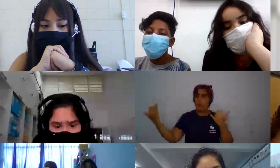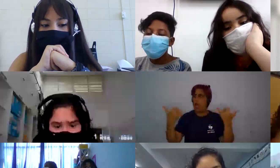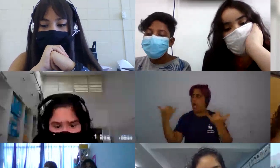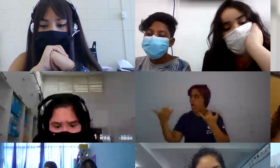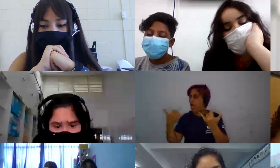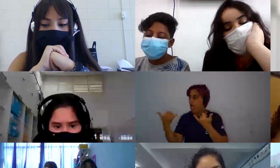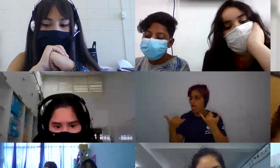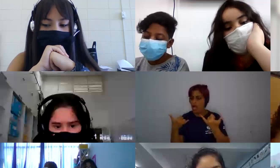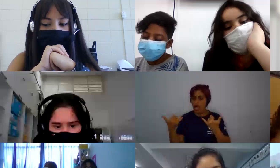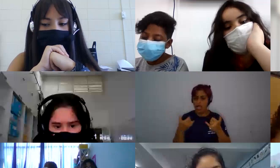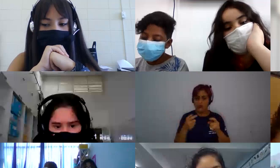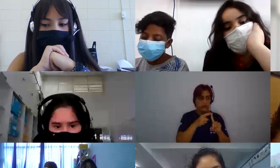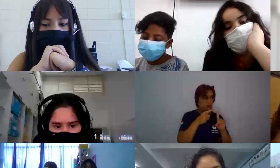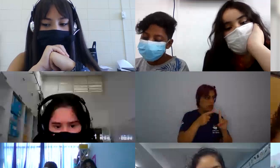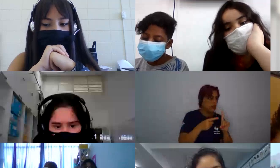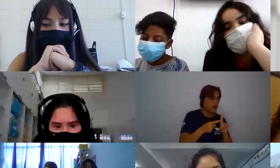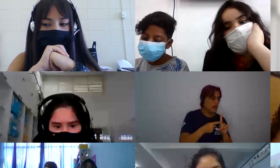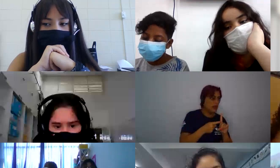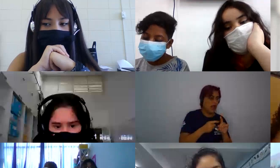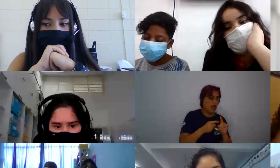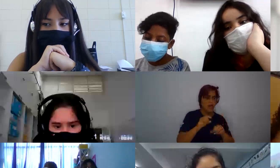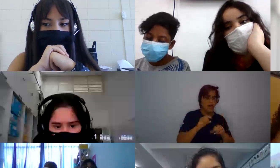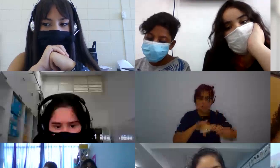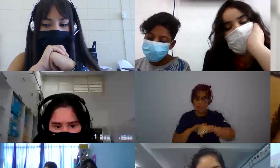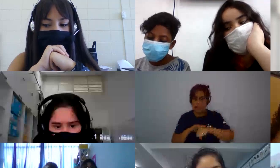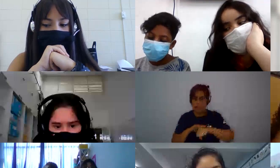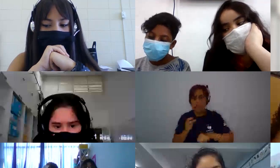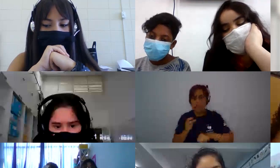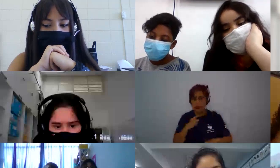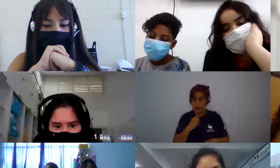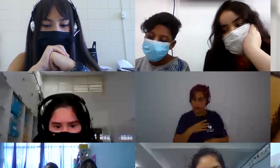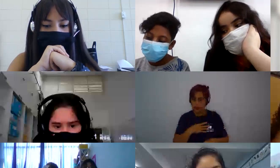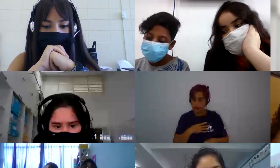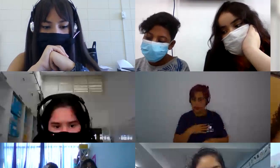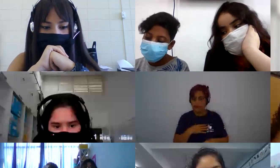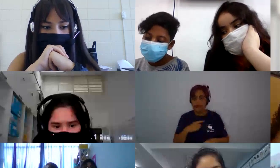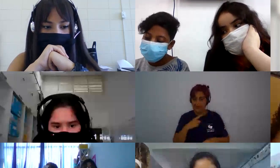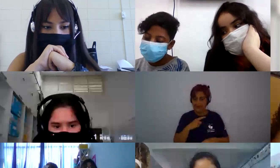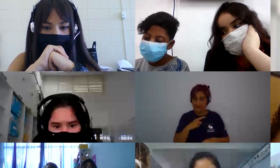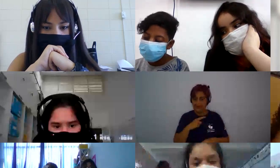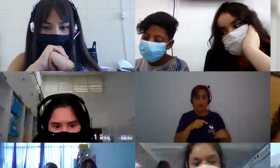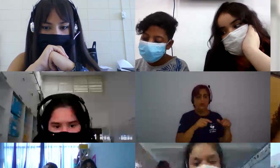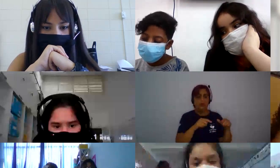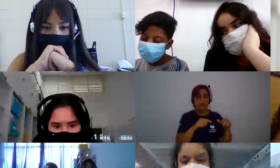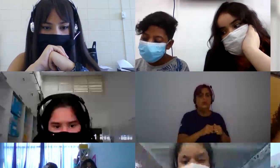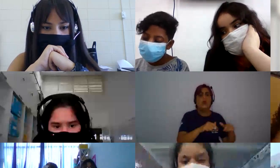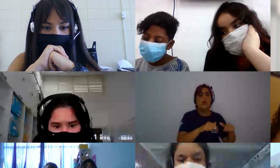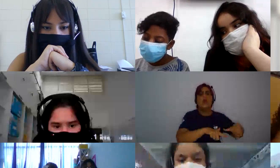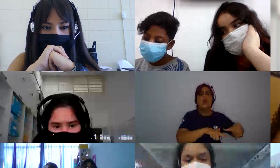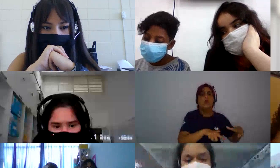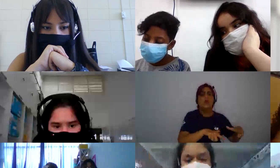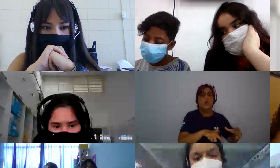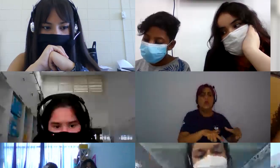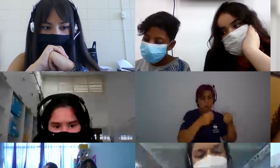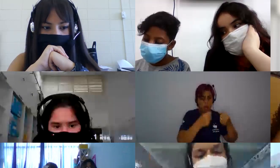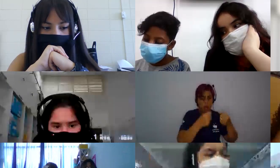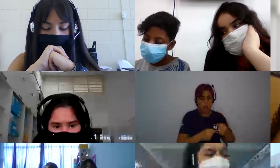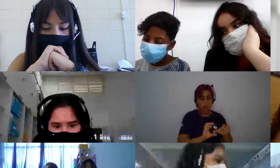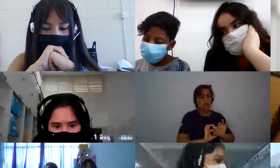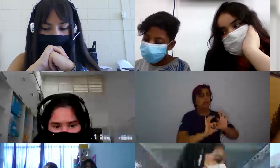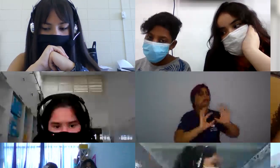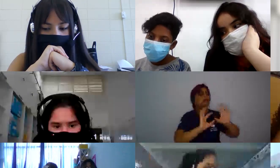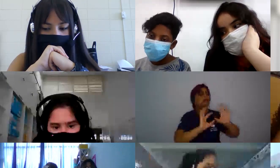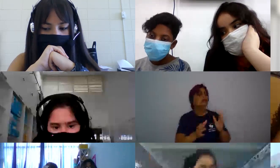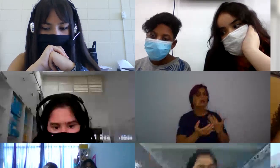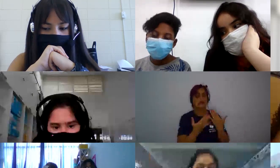gravidez, dá medo, medo, né? Igor, tem lugar que ouve isso ou ainda falta lugar, você acha que deveria ter muito